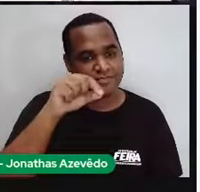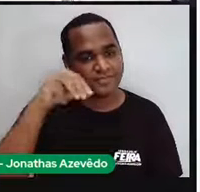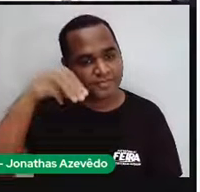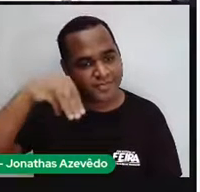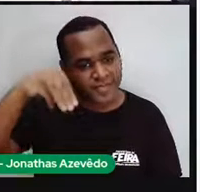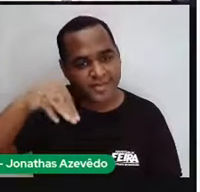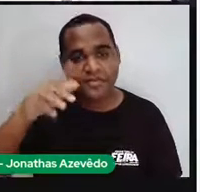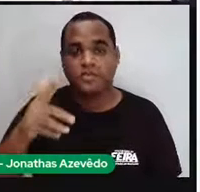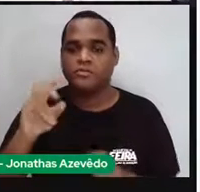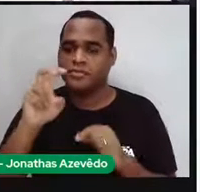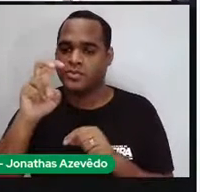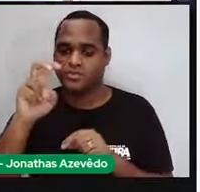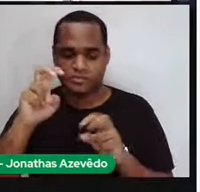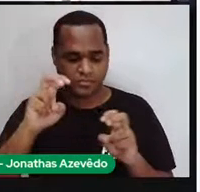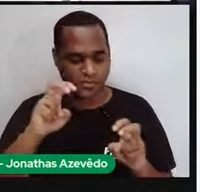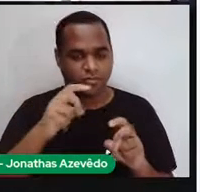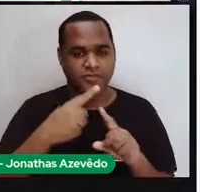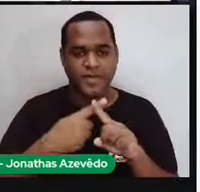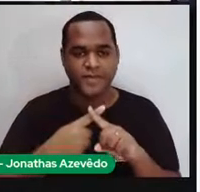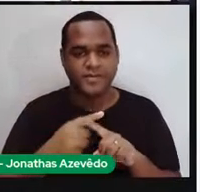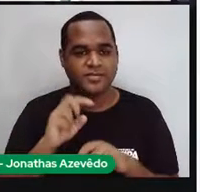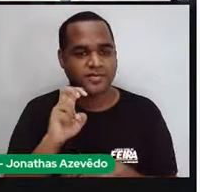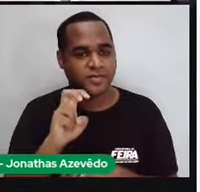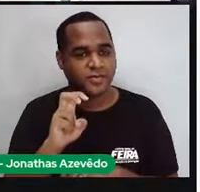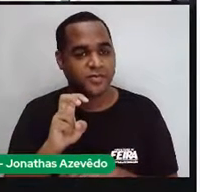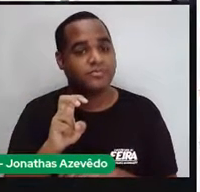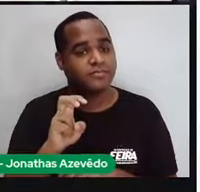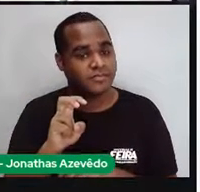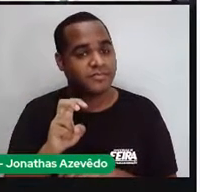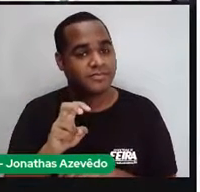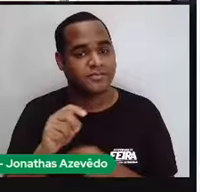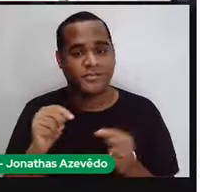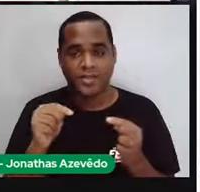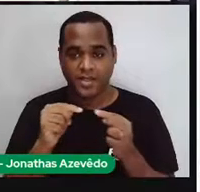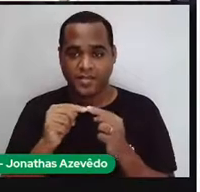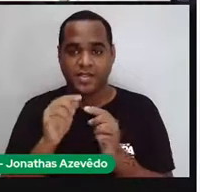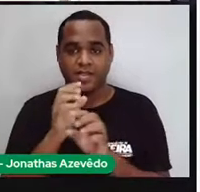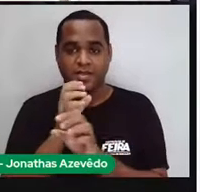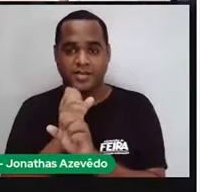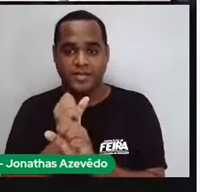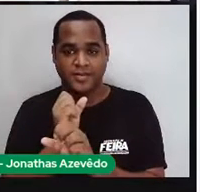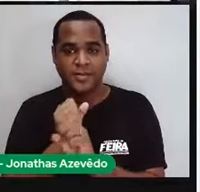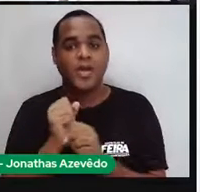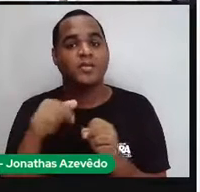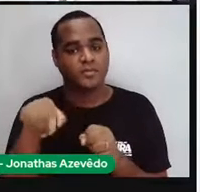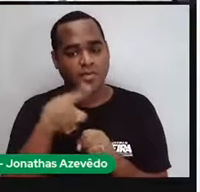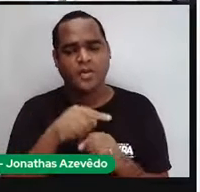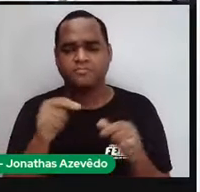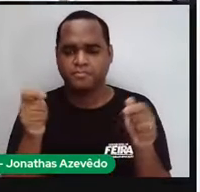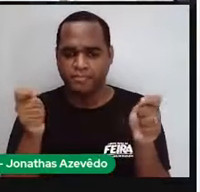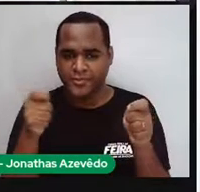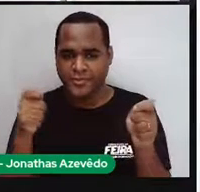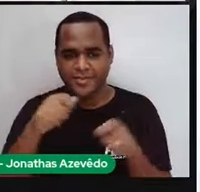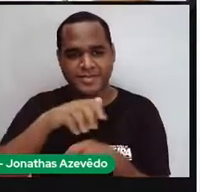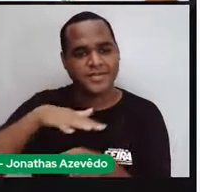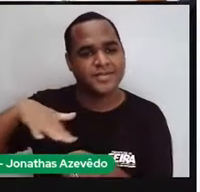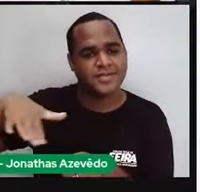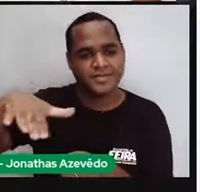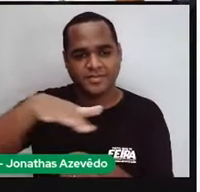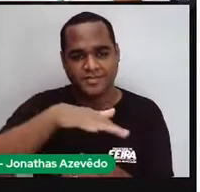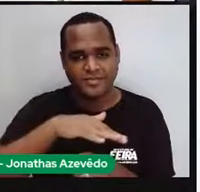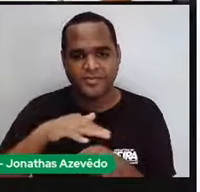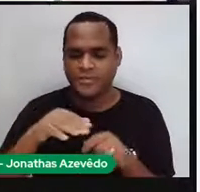cinco metros do comprimento vezes cinco metros de altura Essa é a forma de calcular a área